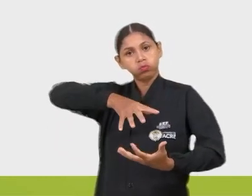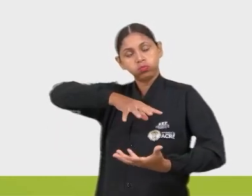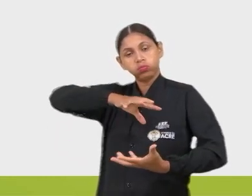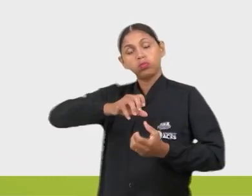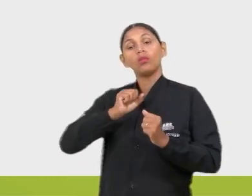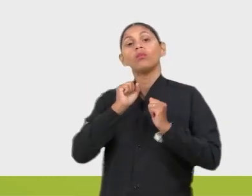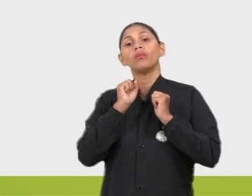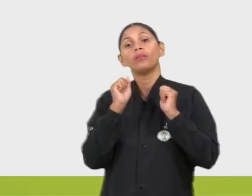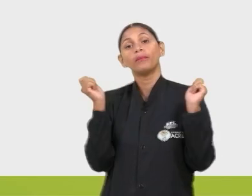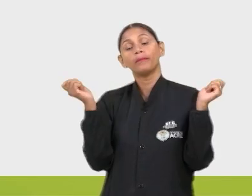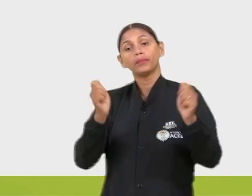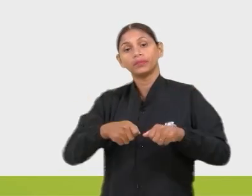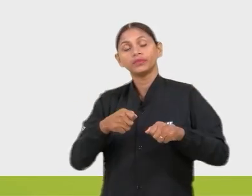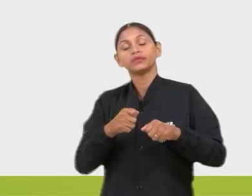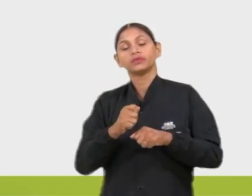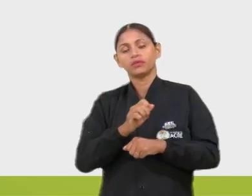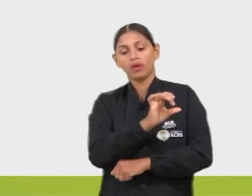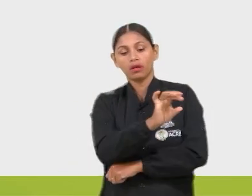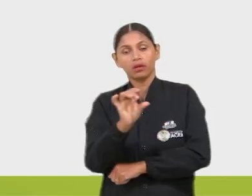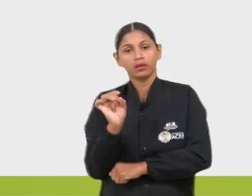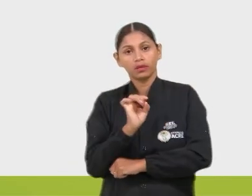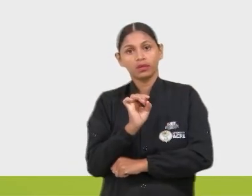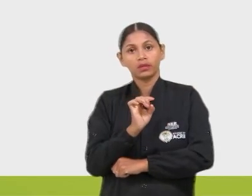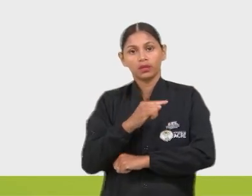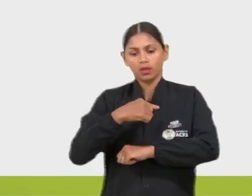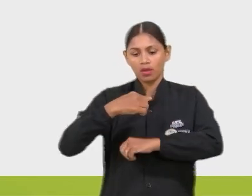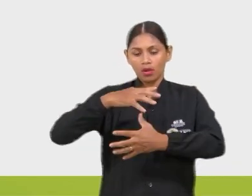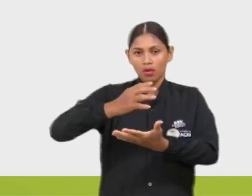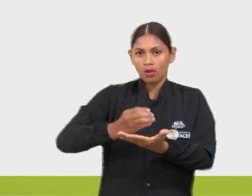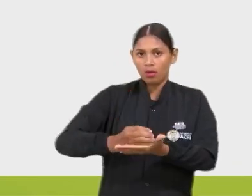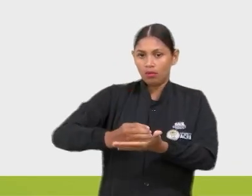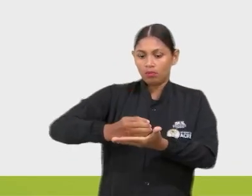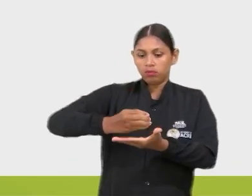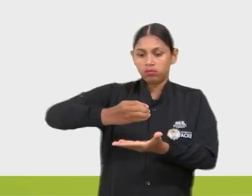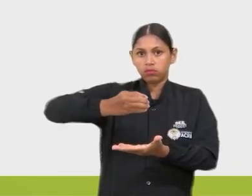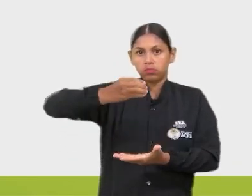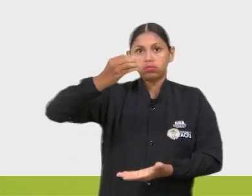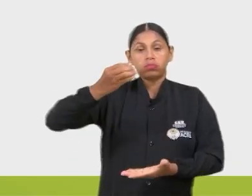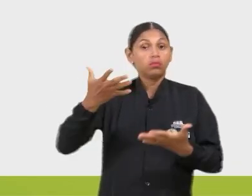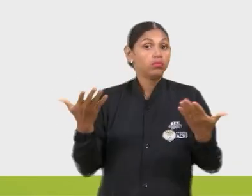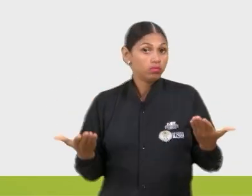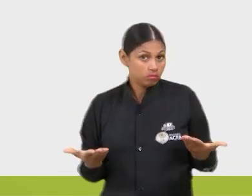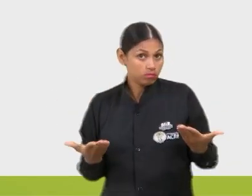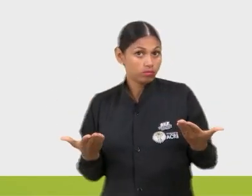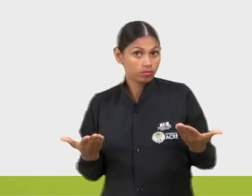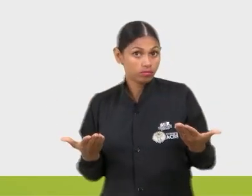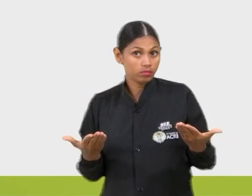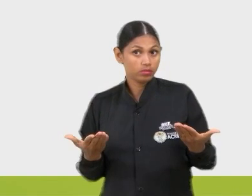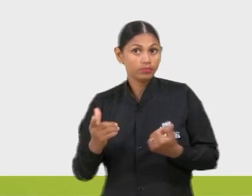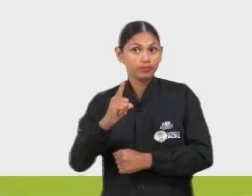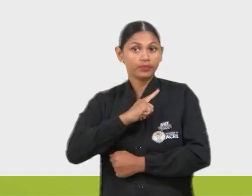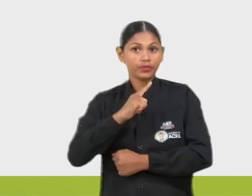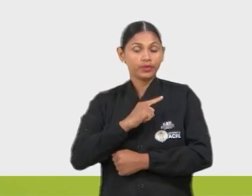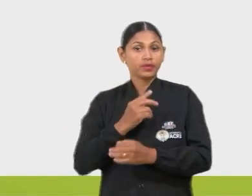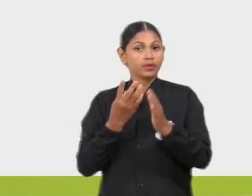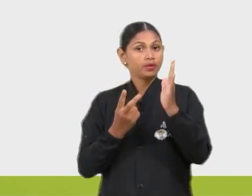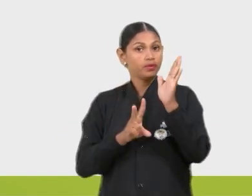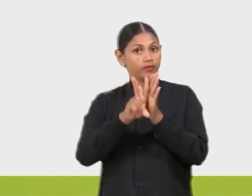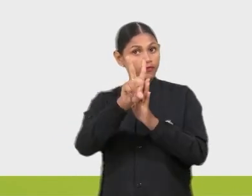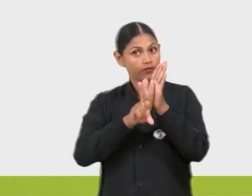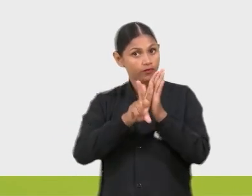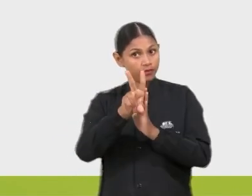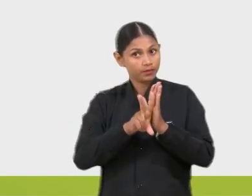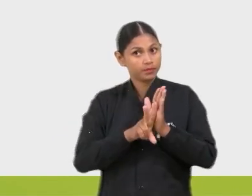partir de cada peça cilíndrica? Então vamos lá. Então nós temos aqui, ó, a ideia do volume, que é o